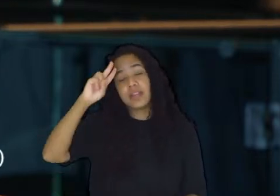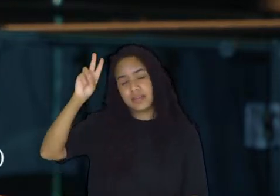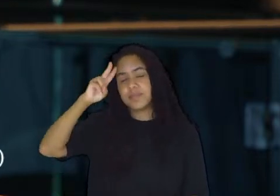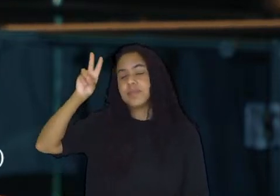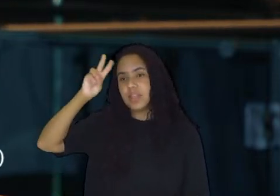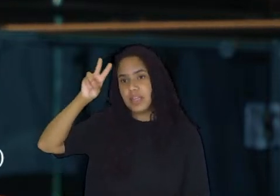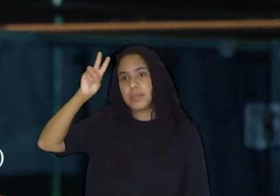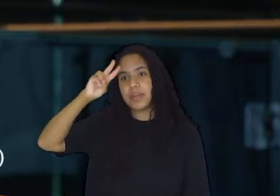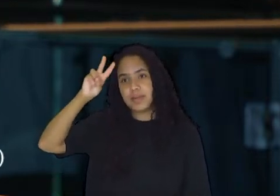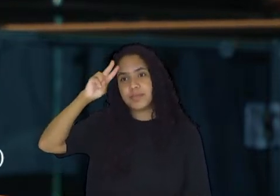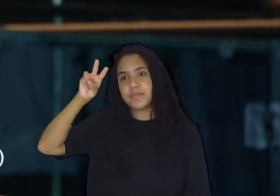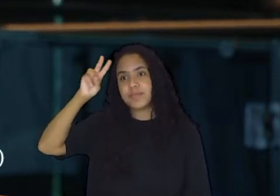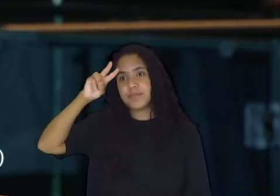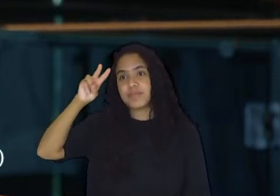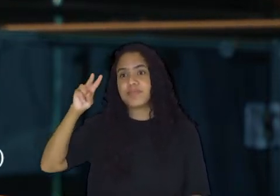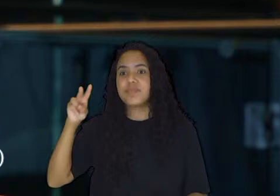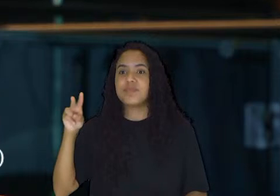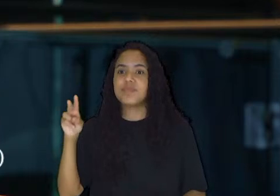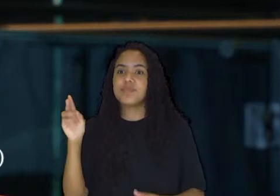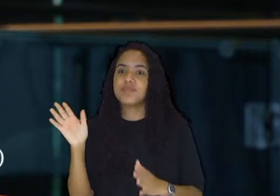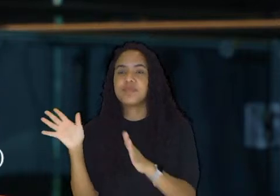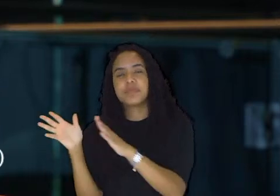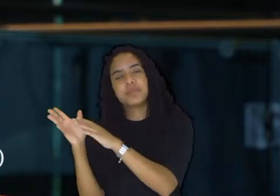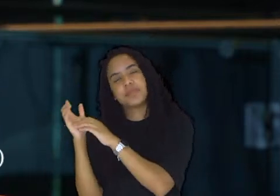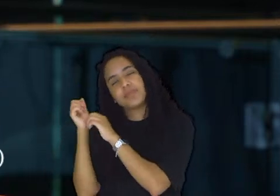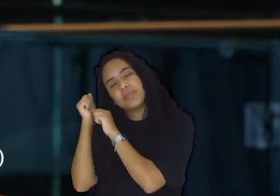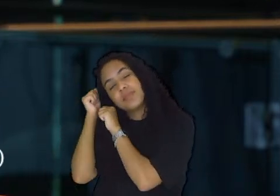noite. Lá em casa nós